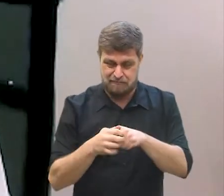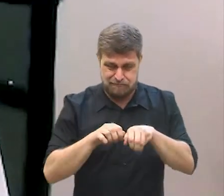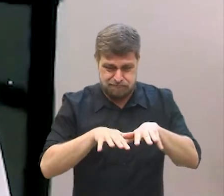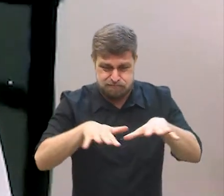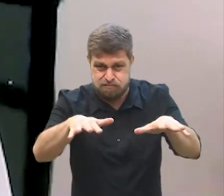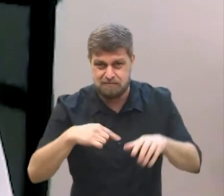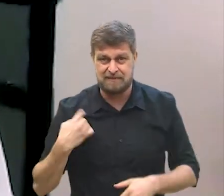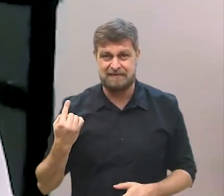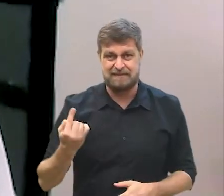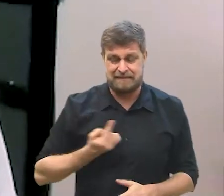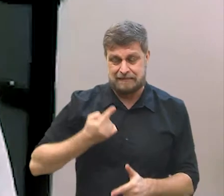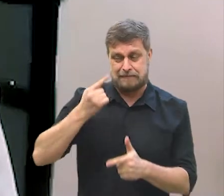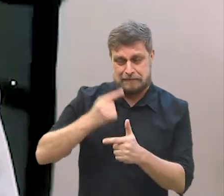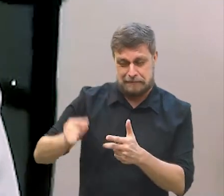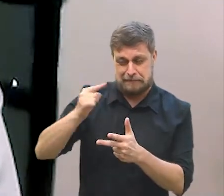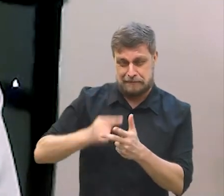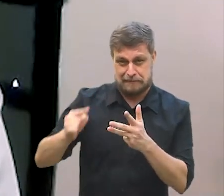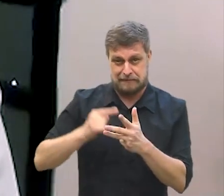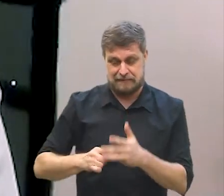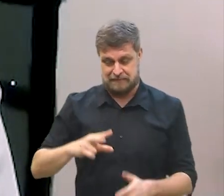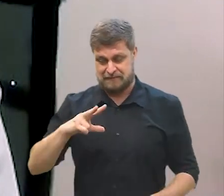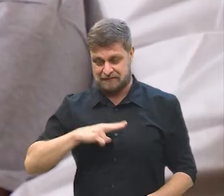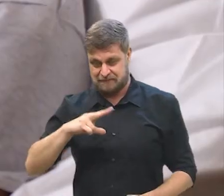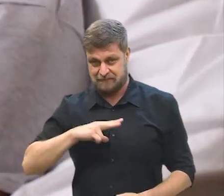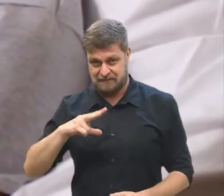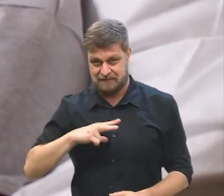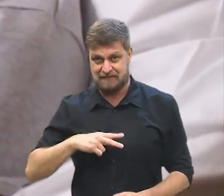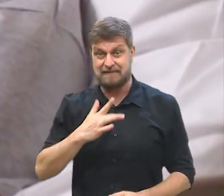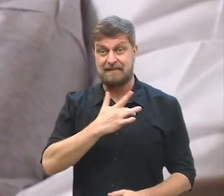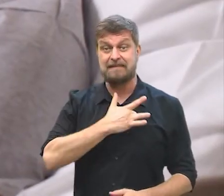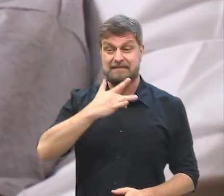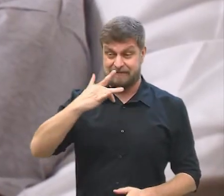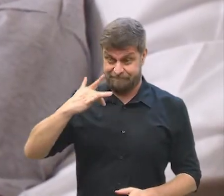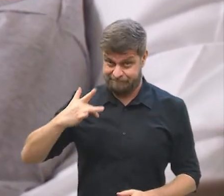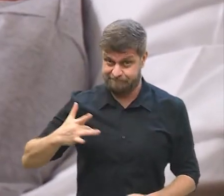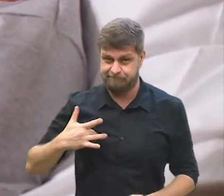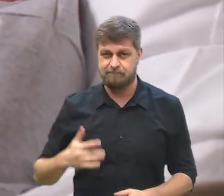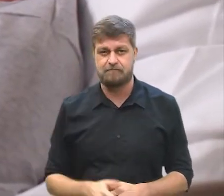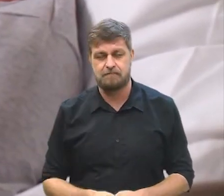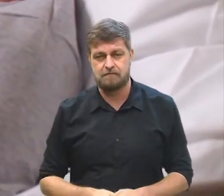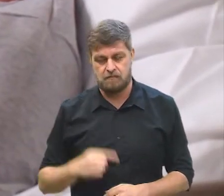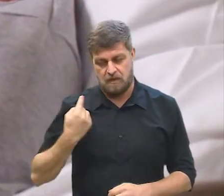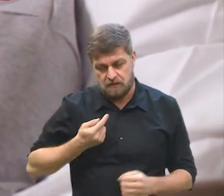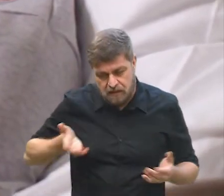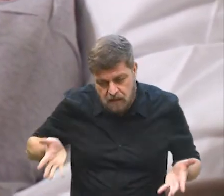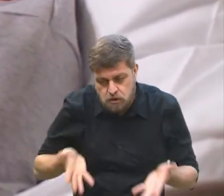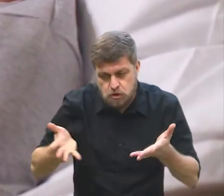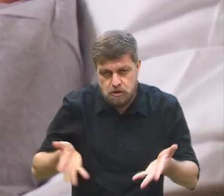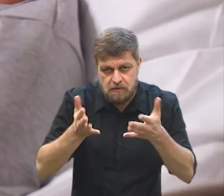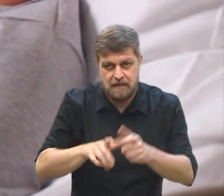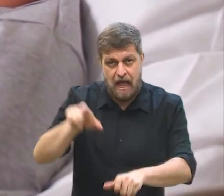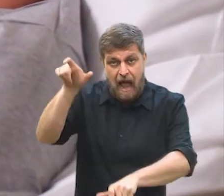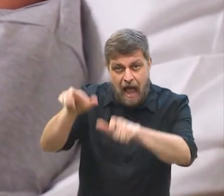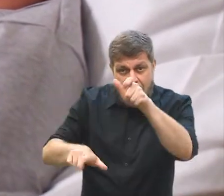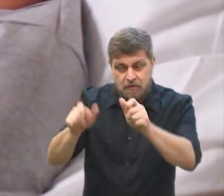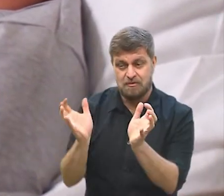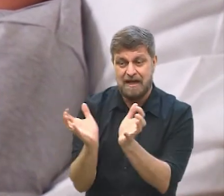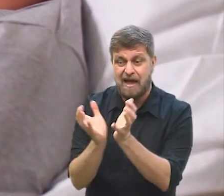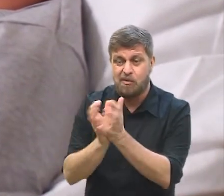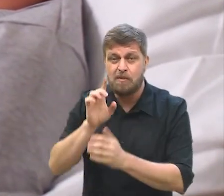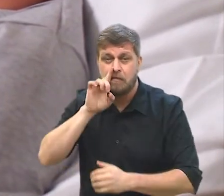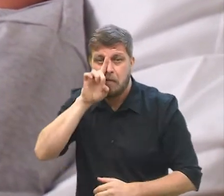grande preocupação nossa. A senhora tocou num assunto bastante importante, que o diagnóstico precoce ajuda bastante, né, no tratamento. A gente está